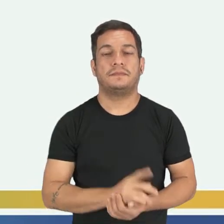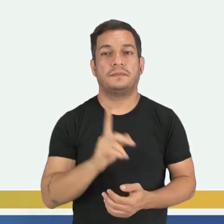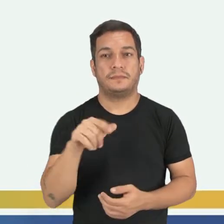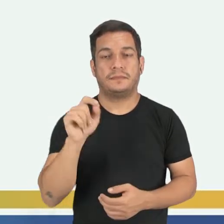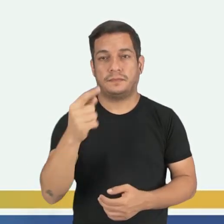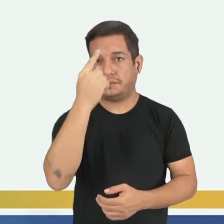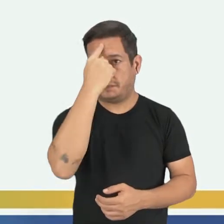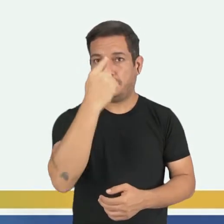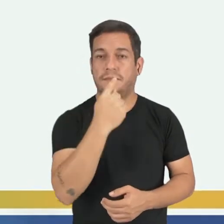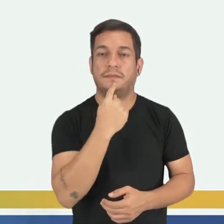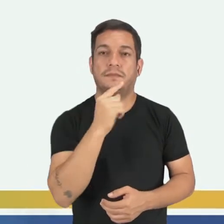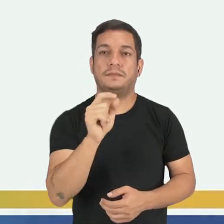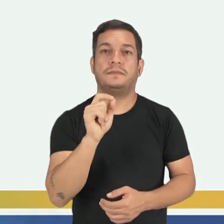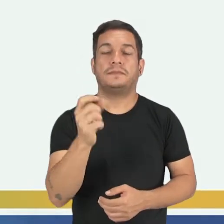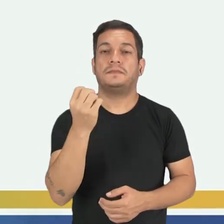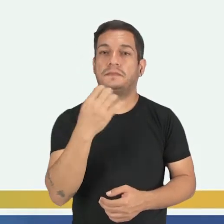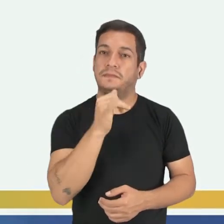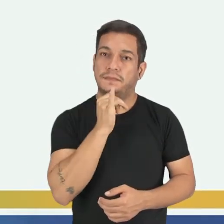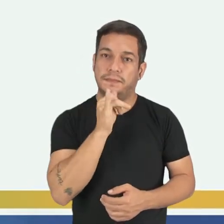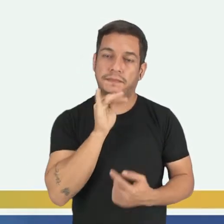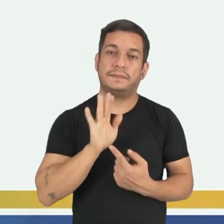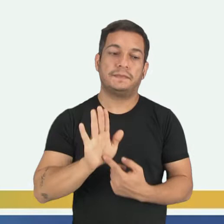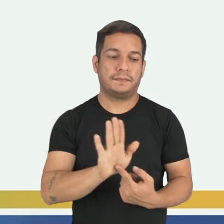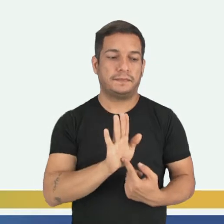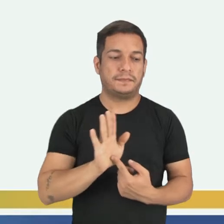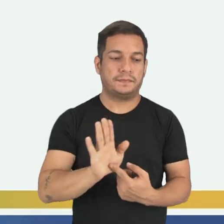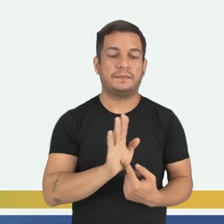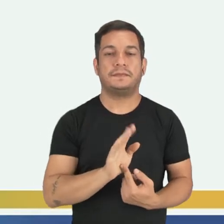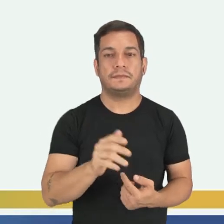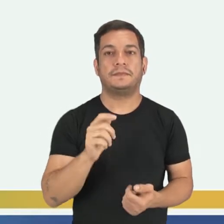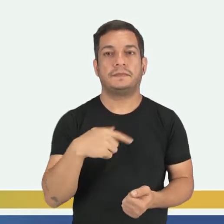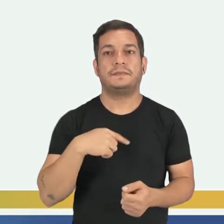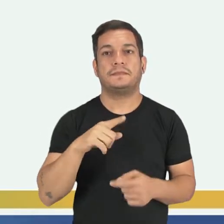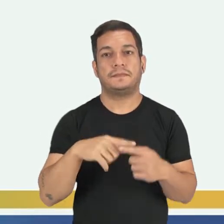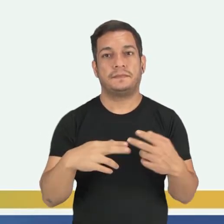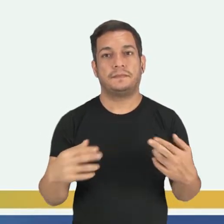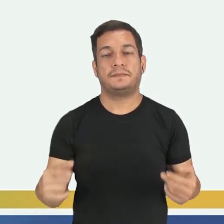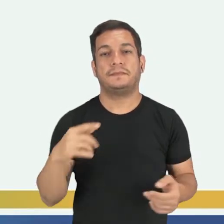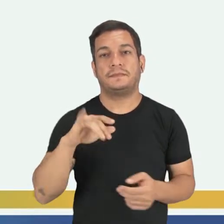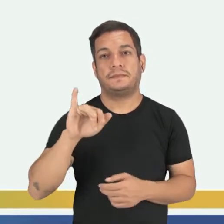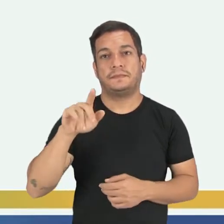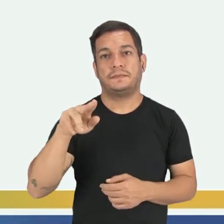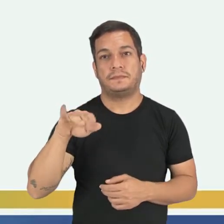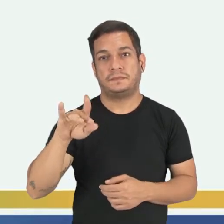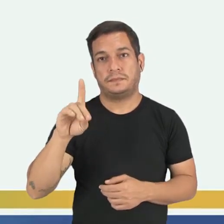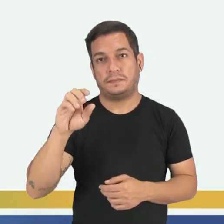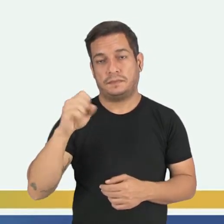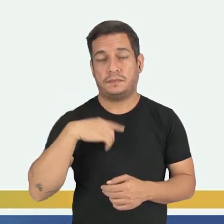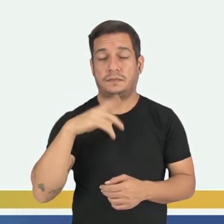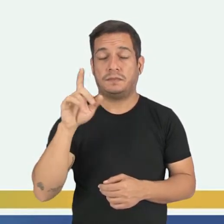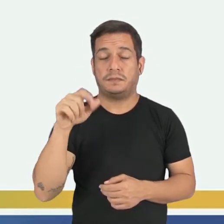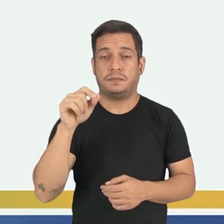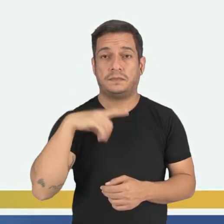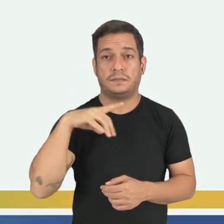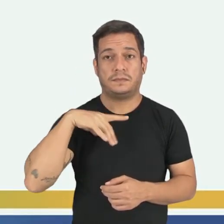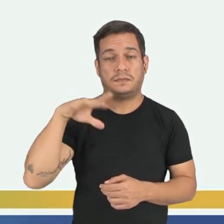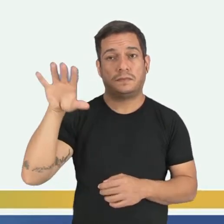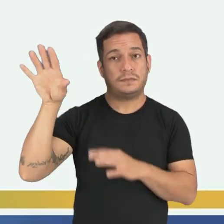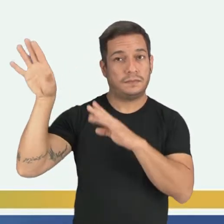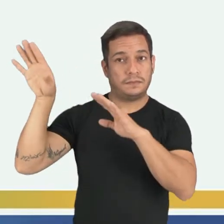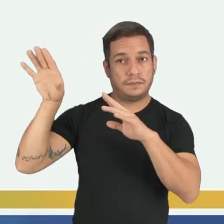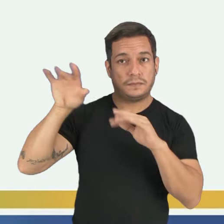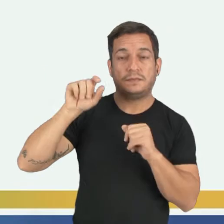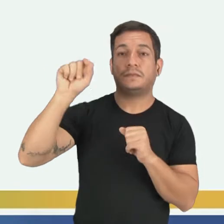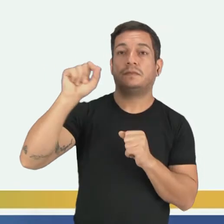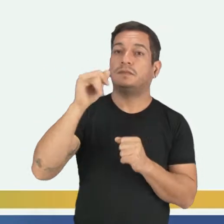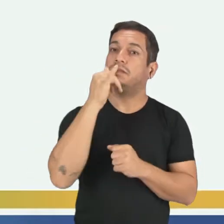essa imagem é um bom exemplo do objeto iluminado que apenas reflete